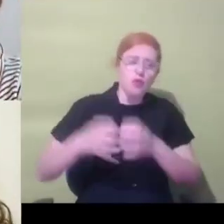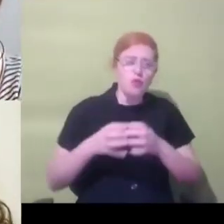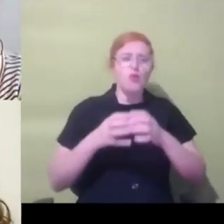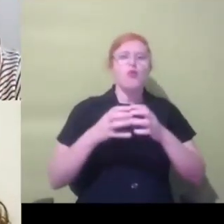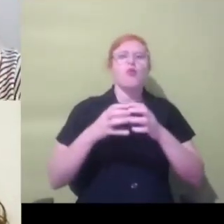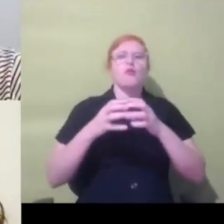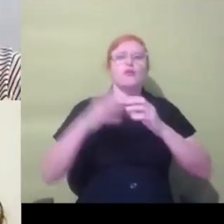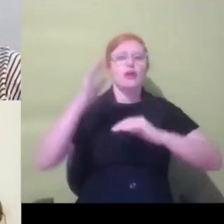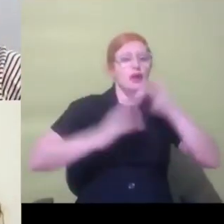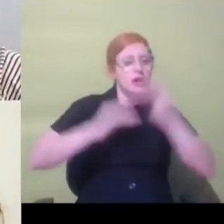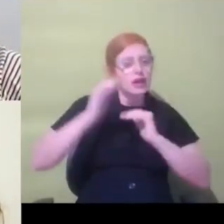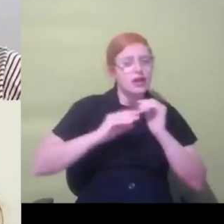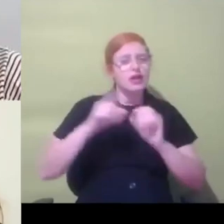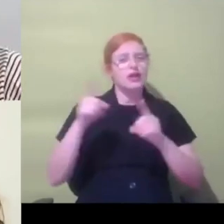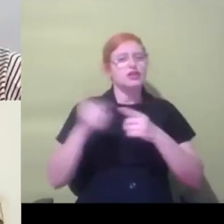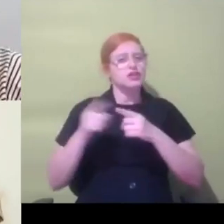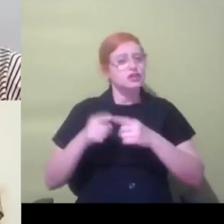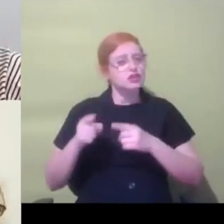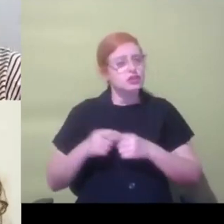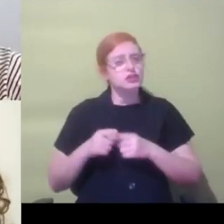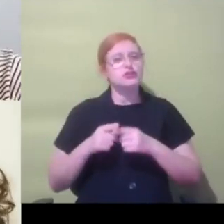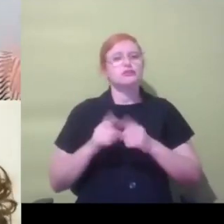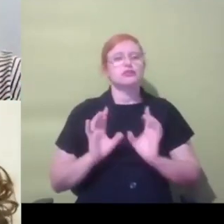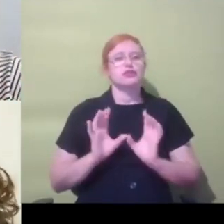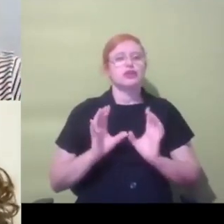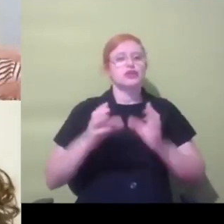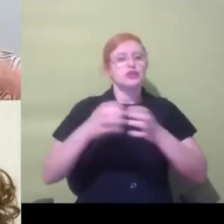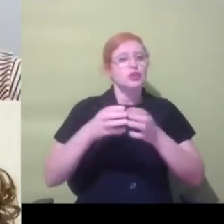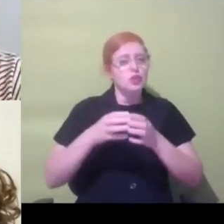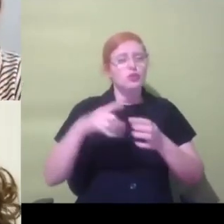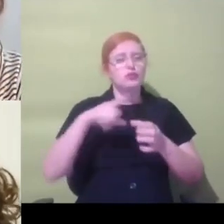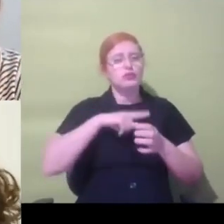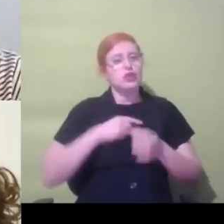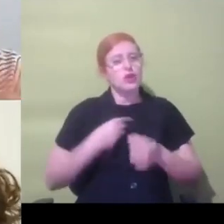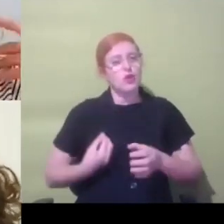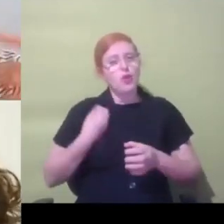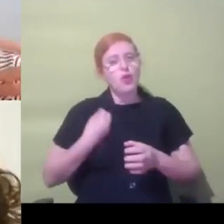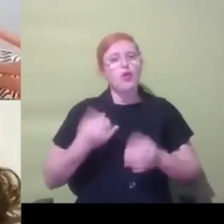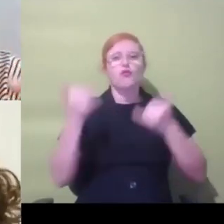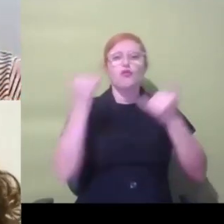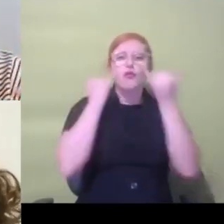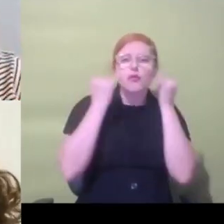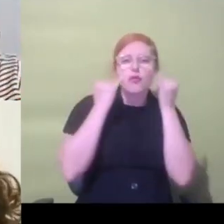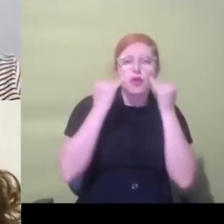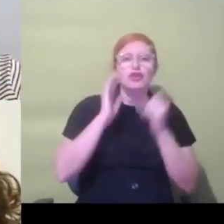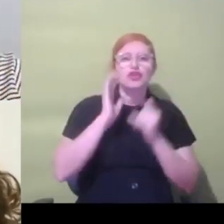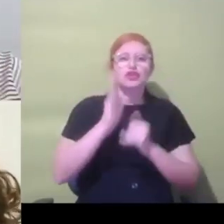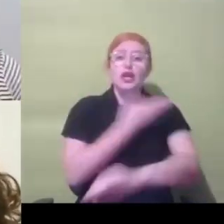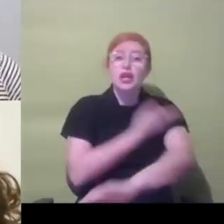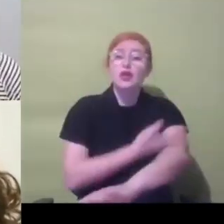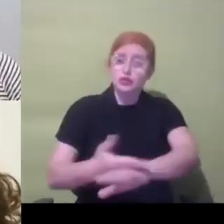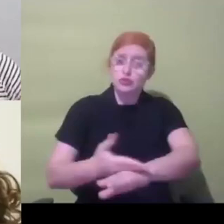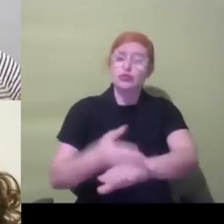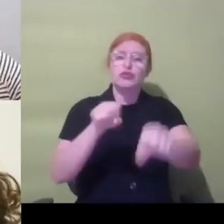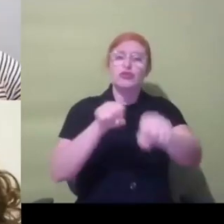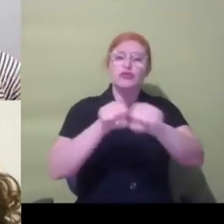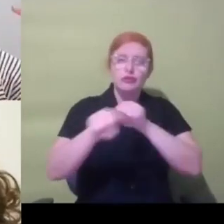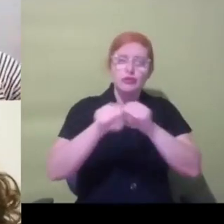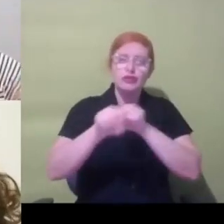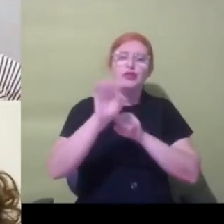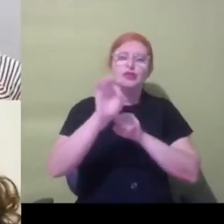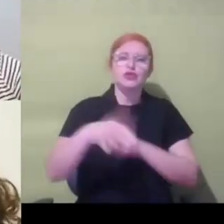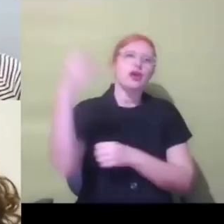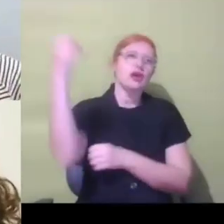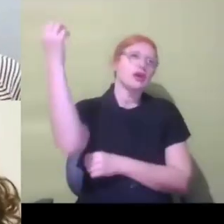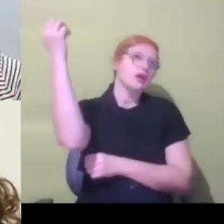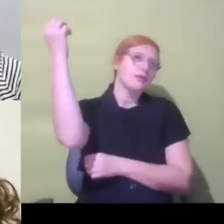tipo de rede que a gente tem hoje, os tipos de formação, né? A gente está muito habituado a uma formação bancária, né? Como dizia